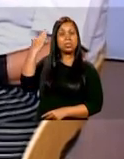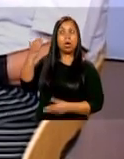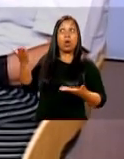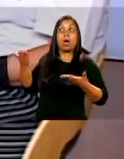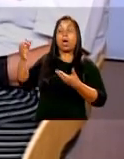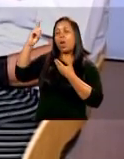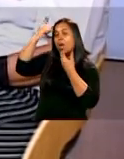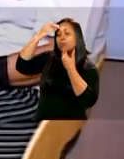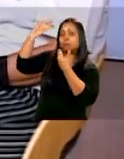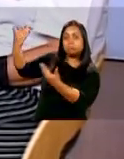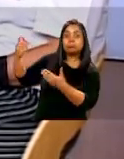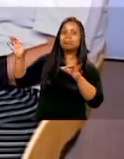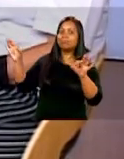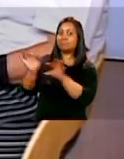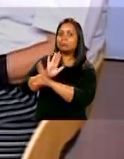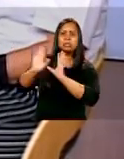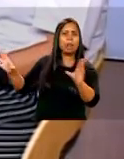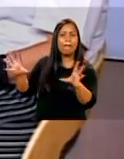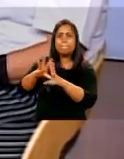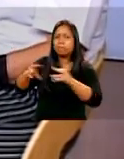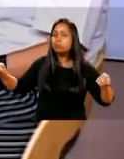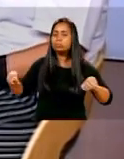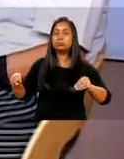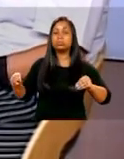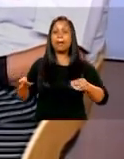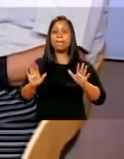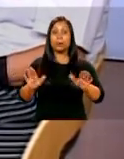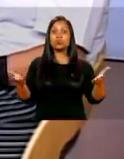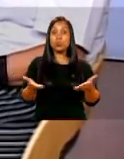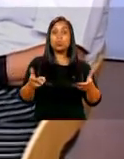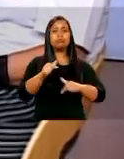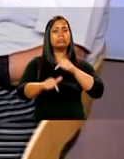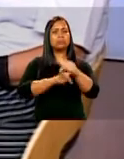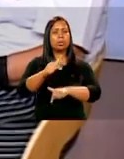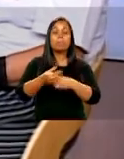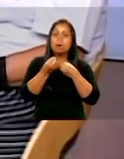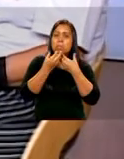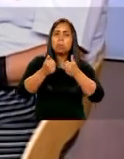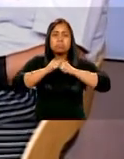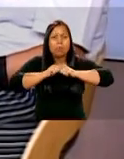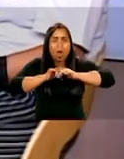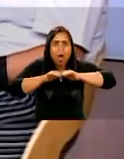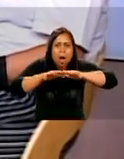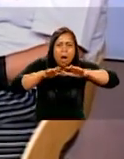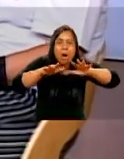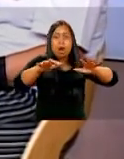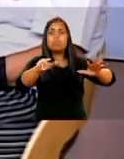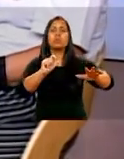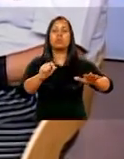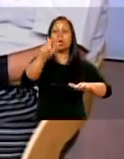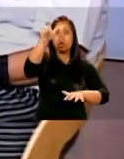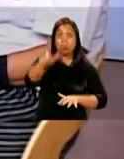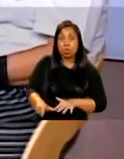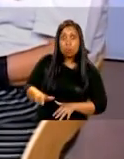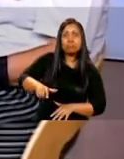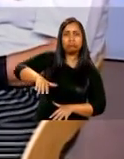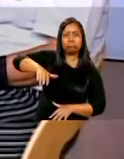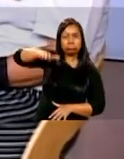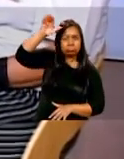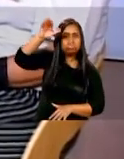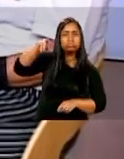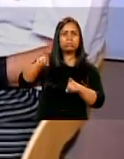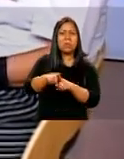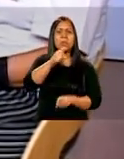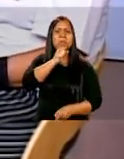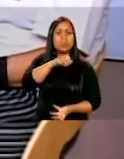né, está erradicada. Mas hoje a gente faz um trabalho bem mais amplo aí, com adultos, com idosos,